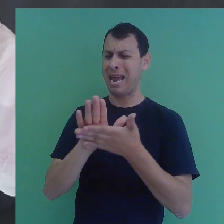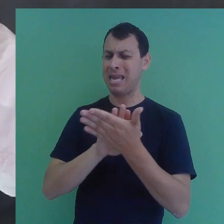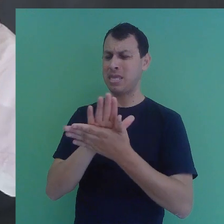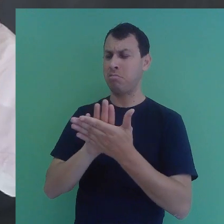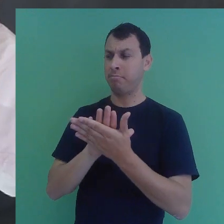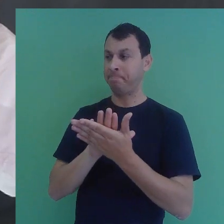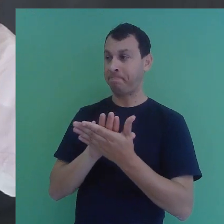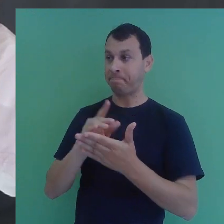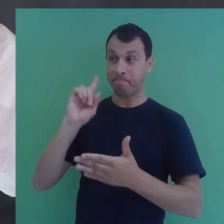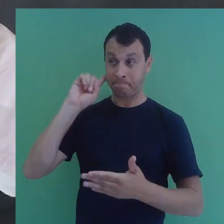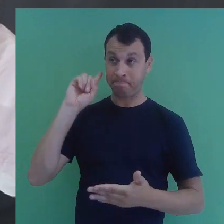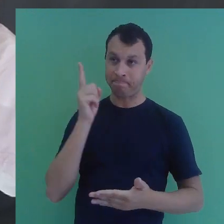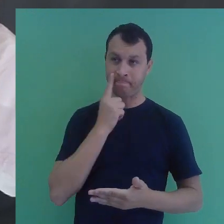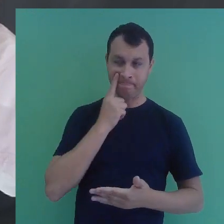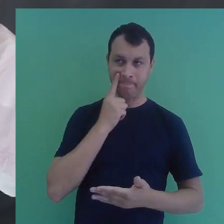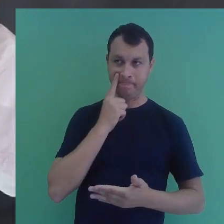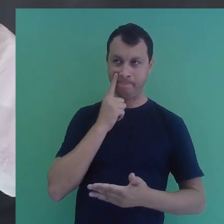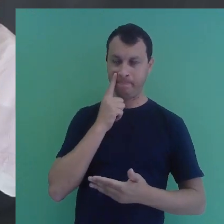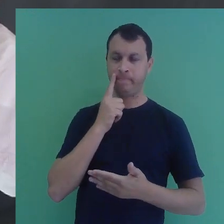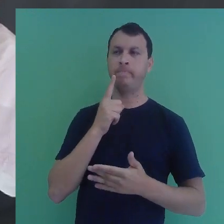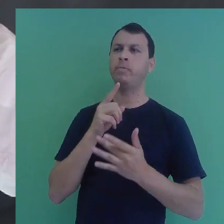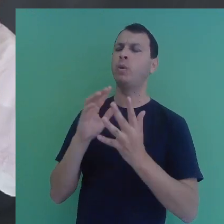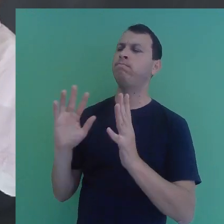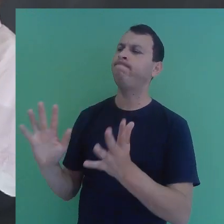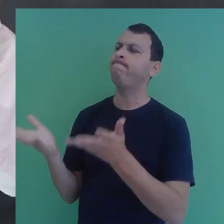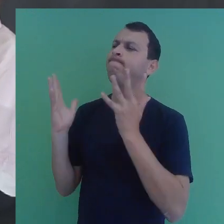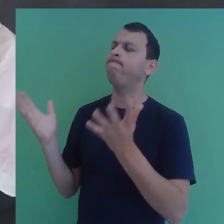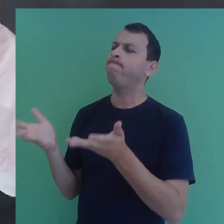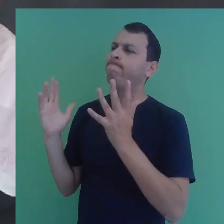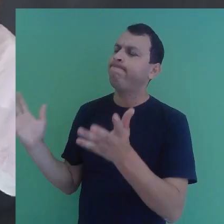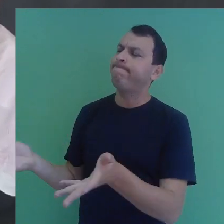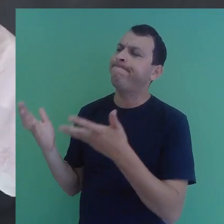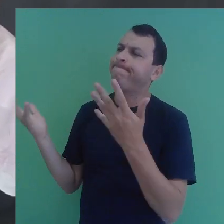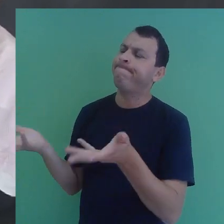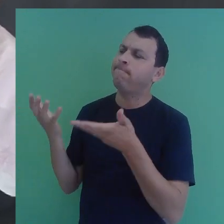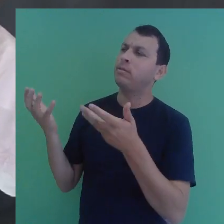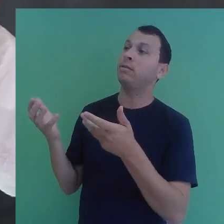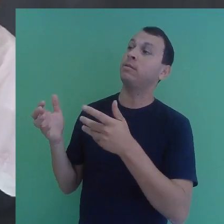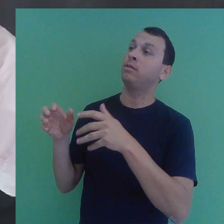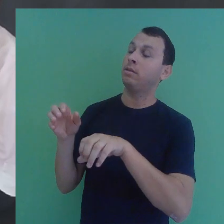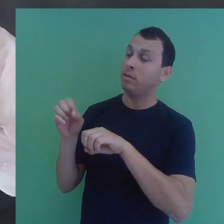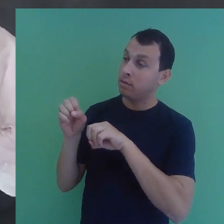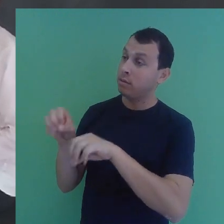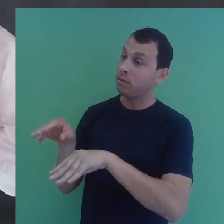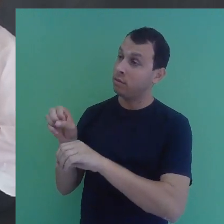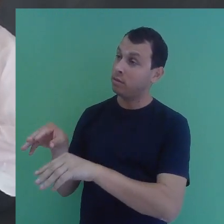E mesmo sendo cego e surdo, com estímulo e